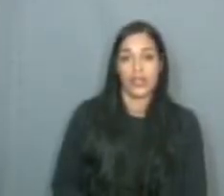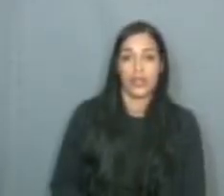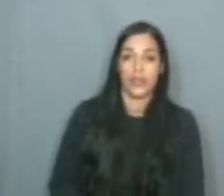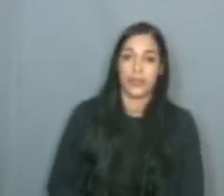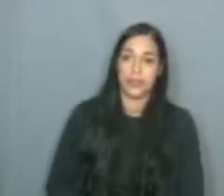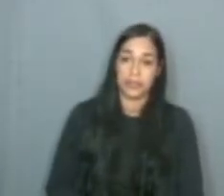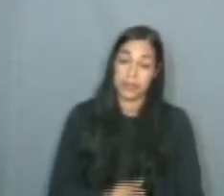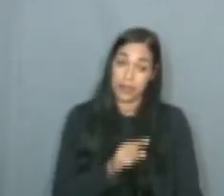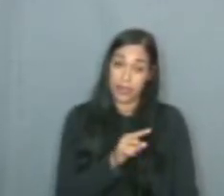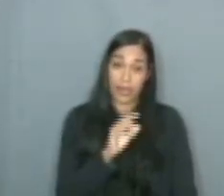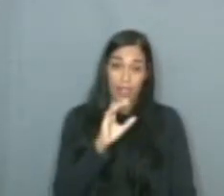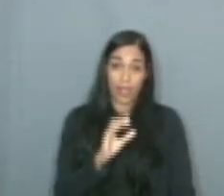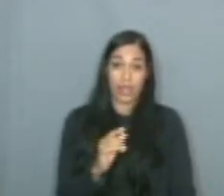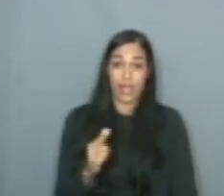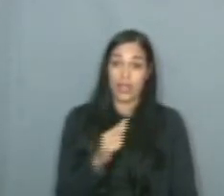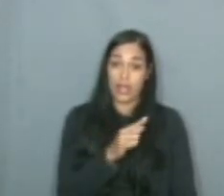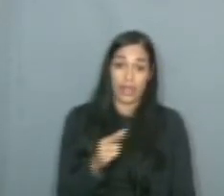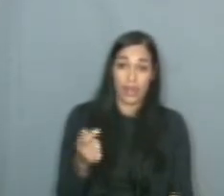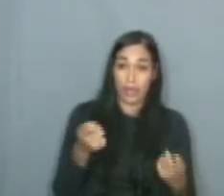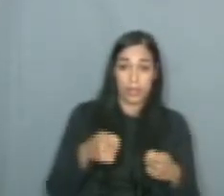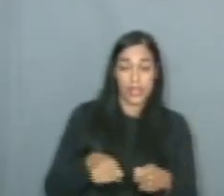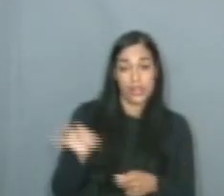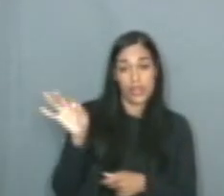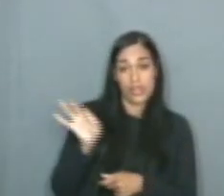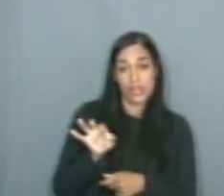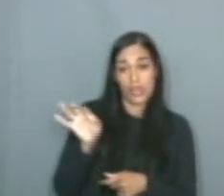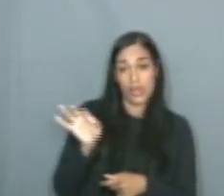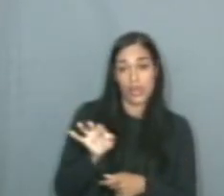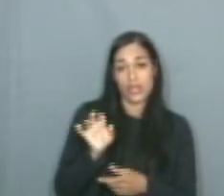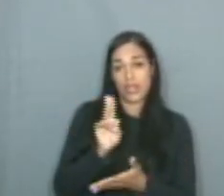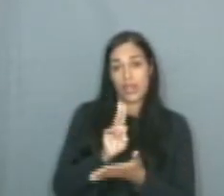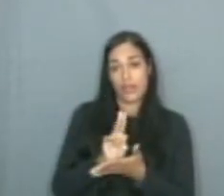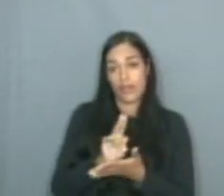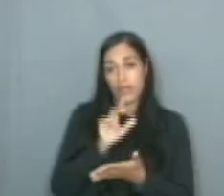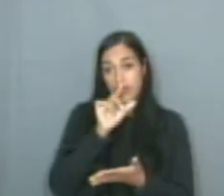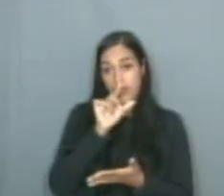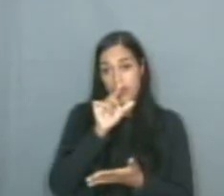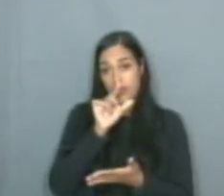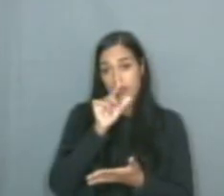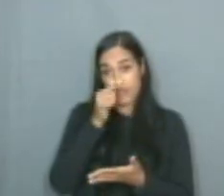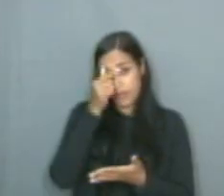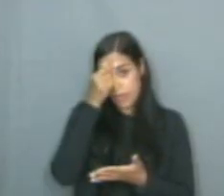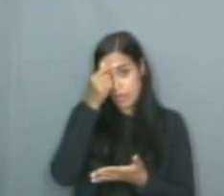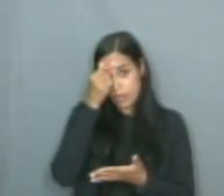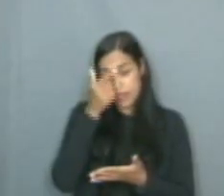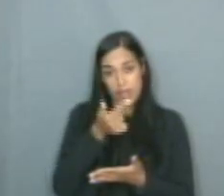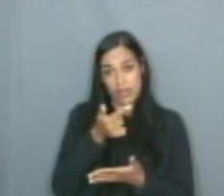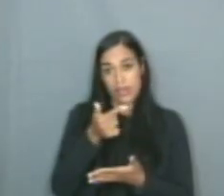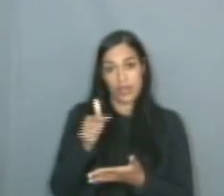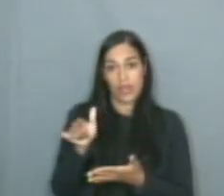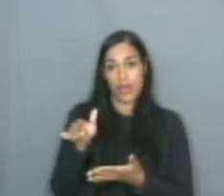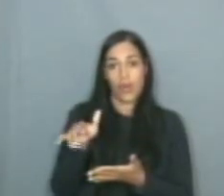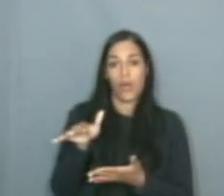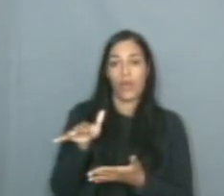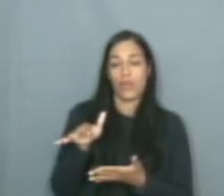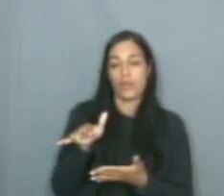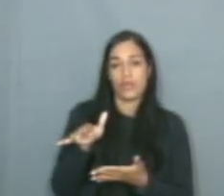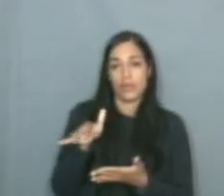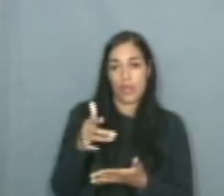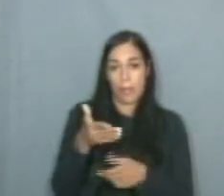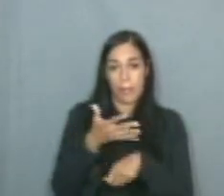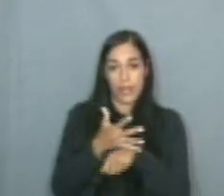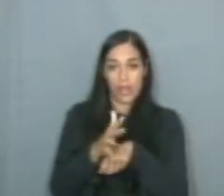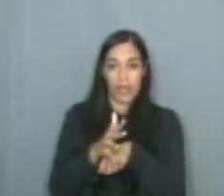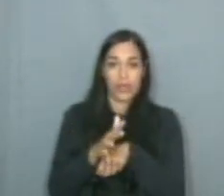Excelência certamente não precisou dessa cota. Deve ter feito faculdade de outro âmbito, de outra forma. Vossa Excelência é